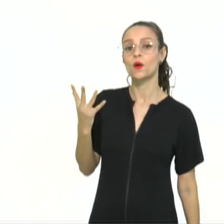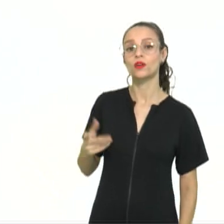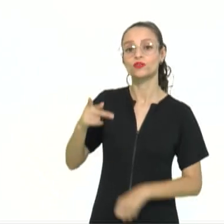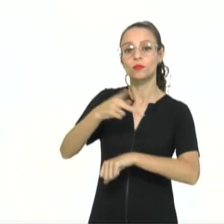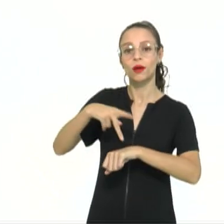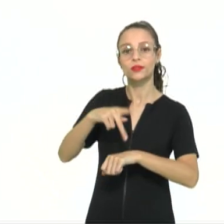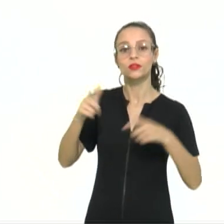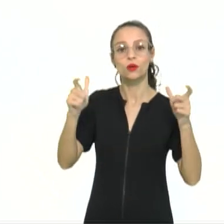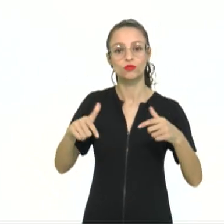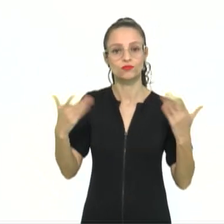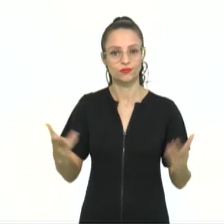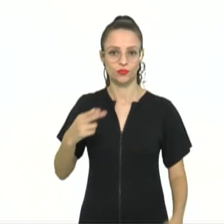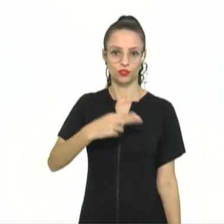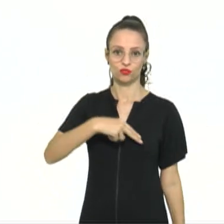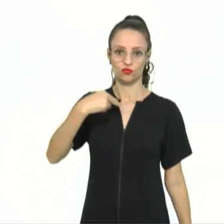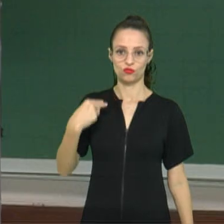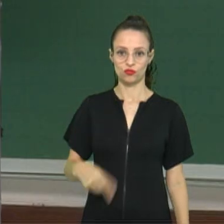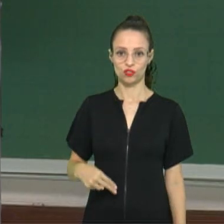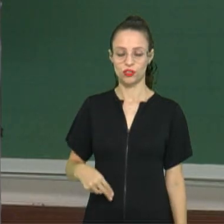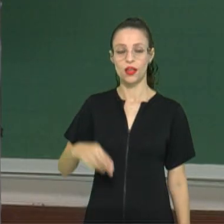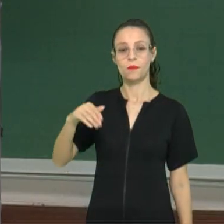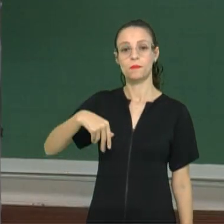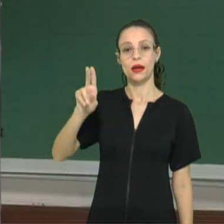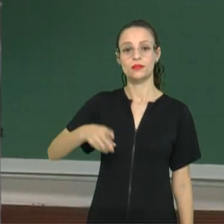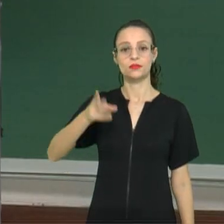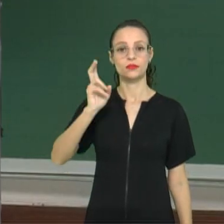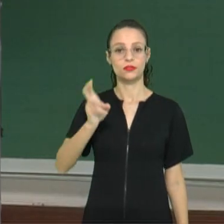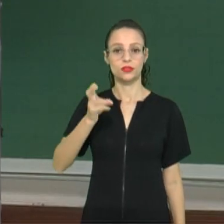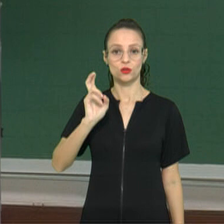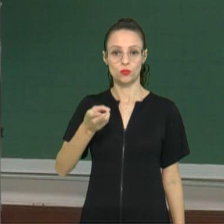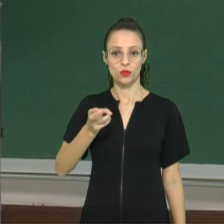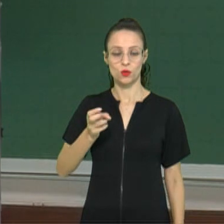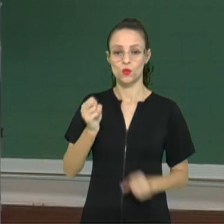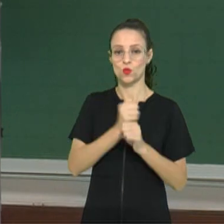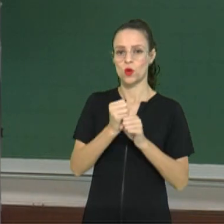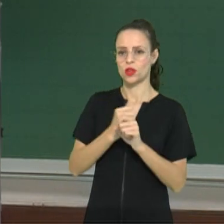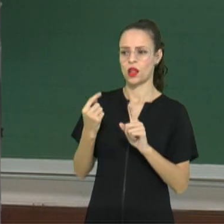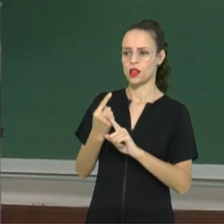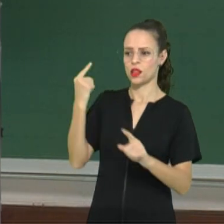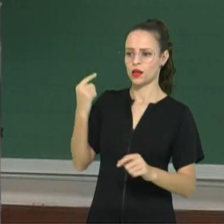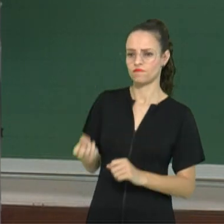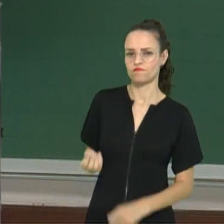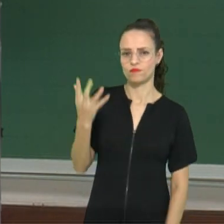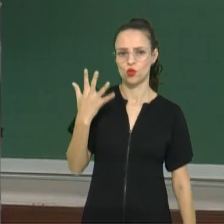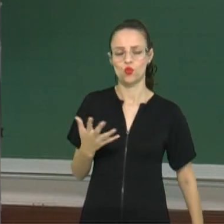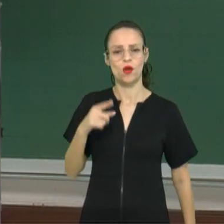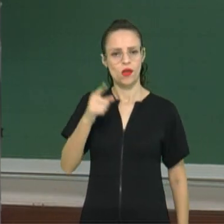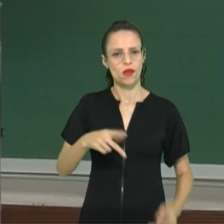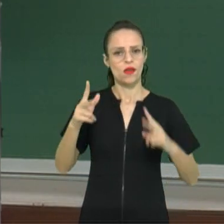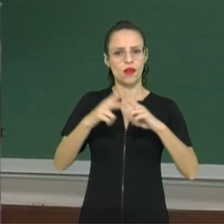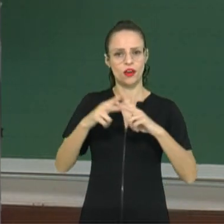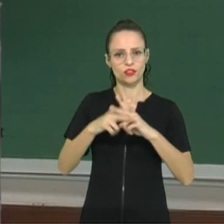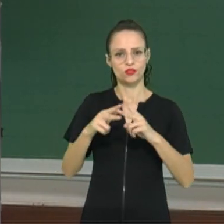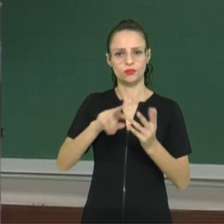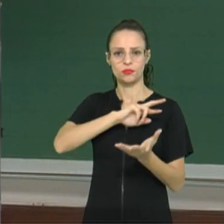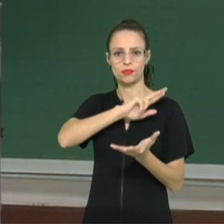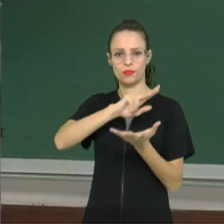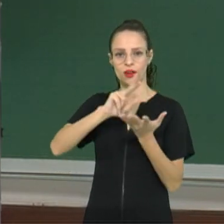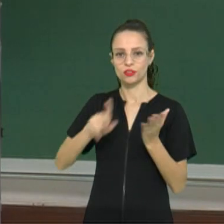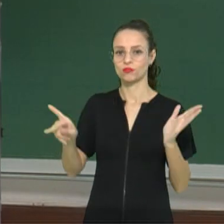na China, né? Então, são mais de 5.000 anos de criação do Kung Fu, né? Então, é uma arte marcial chinesa.